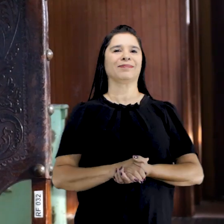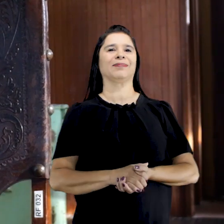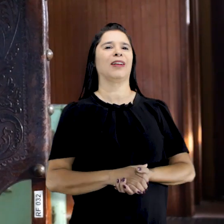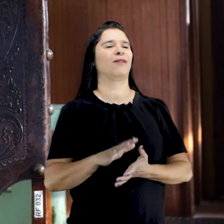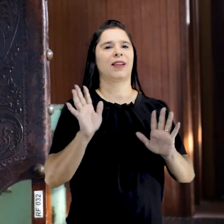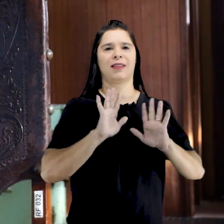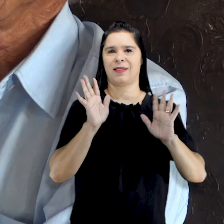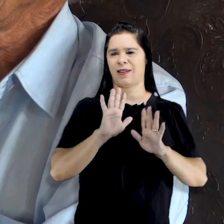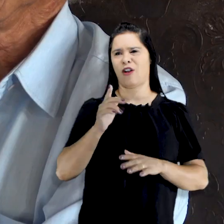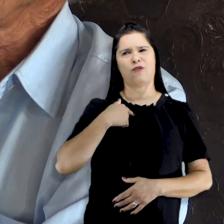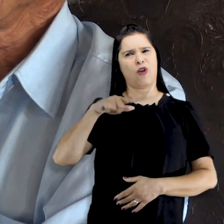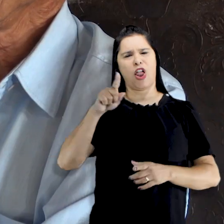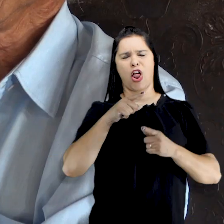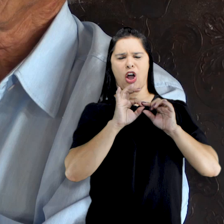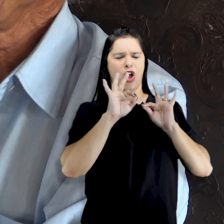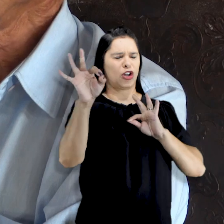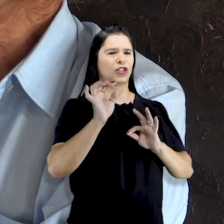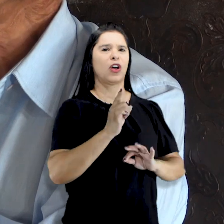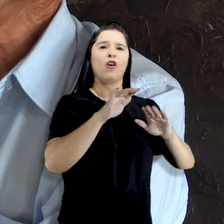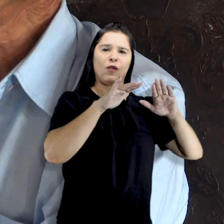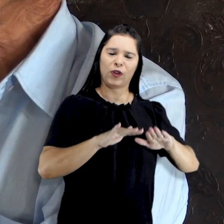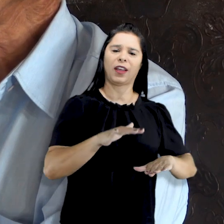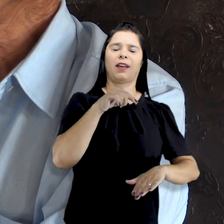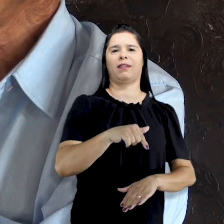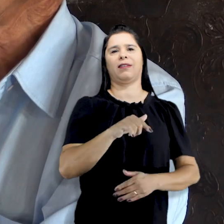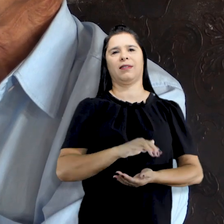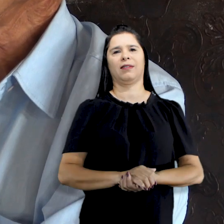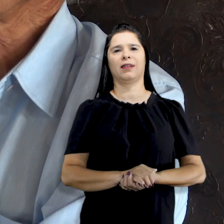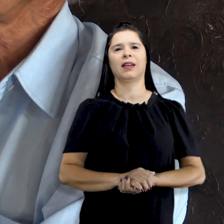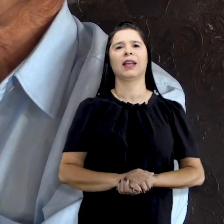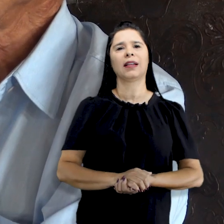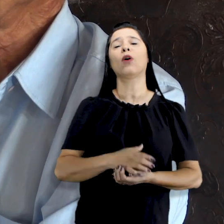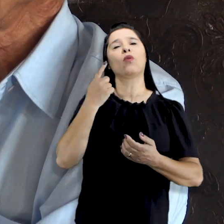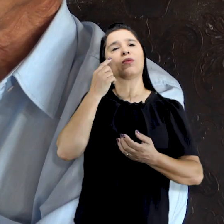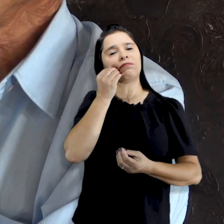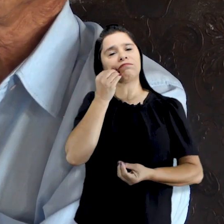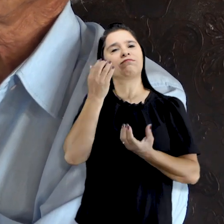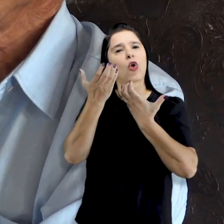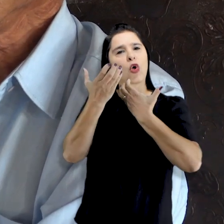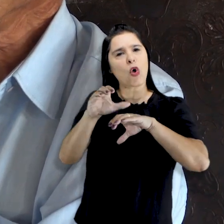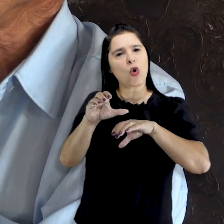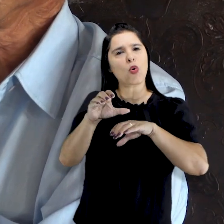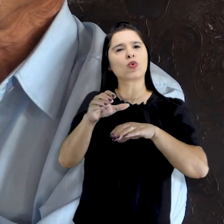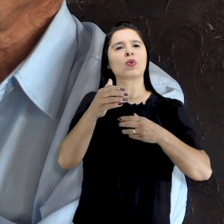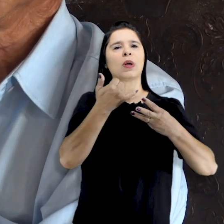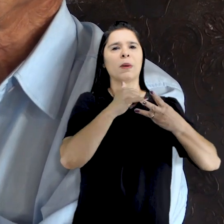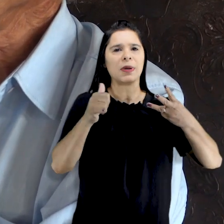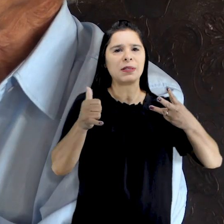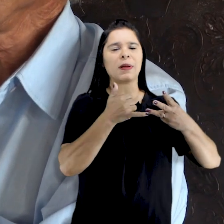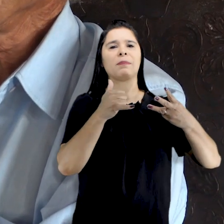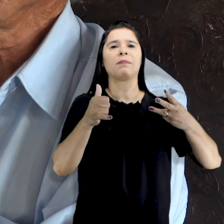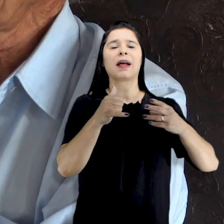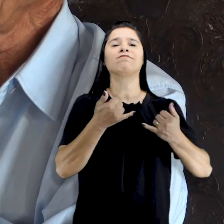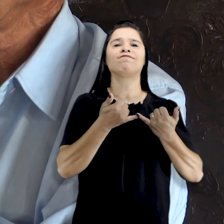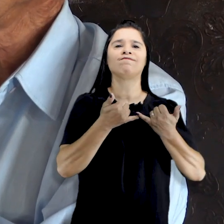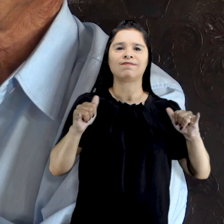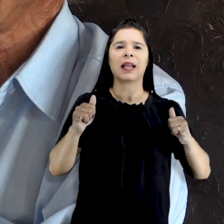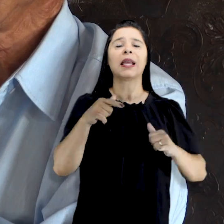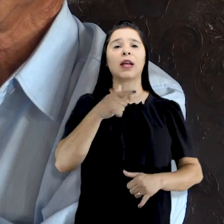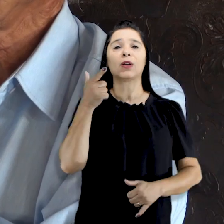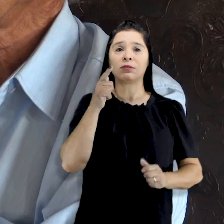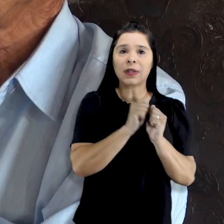não. Fiquei aqui. E nisso eu vim pra aqui e fiz um concurso interno também pra CEMIG e pra eletricista. E junto com esse concurso é o concurso da